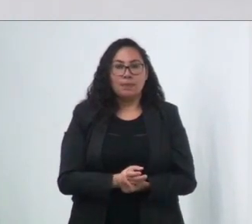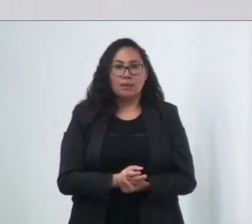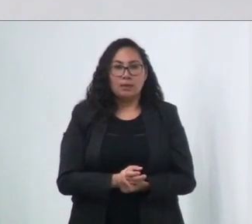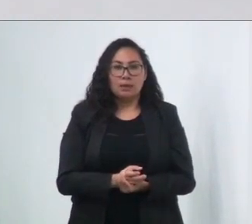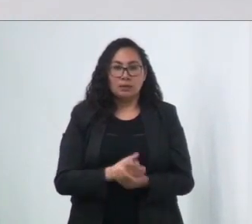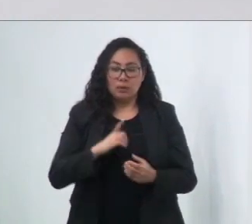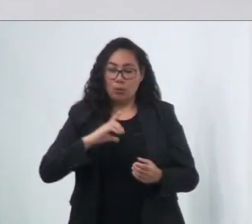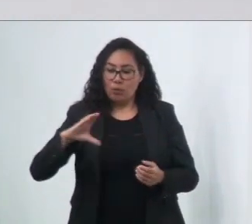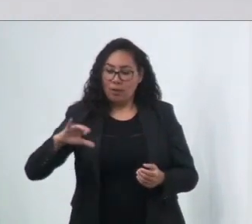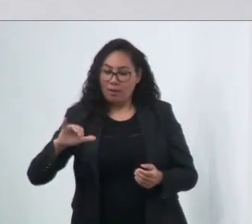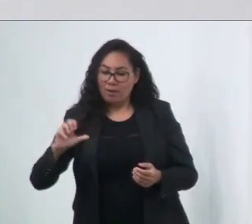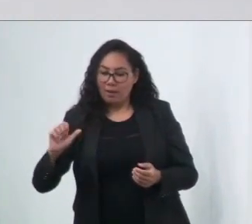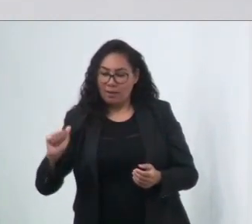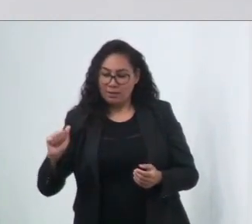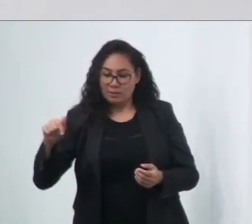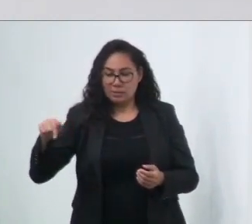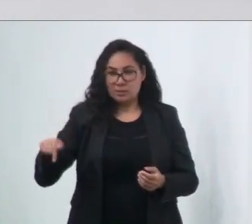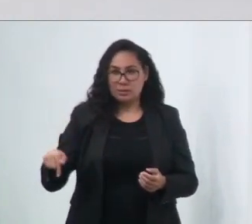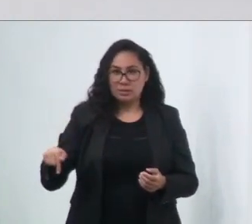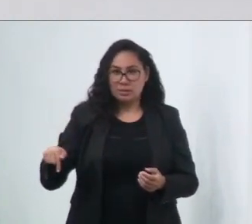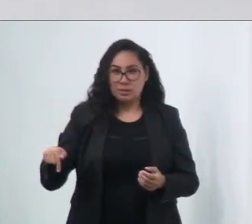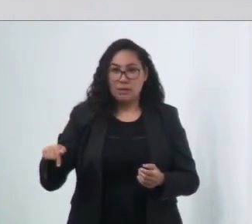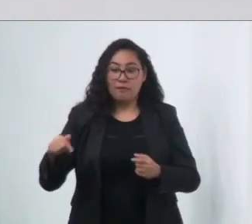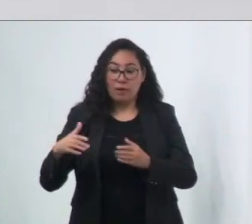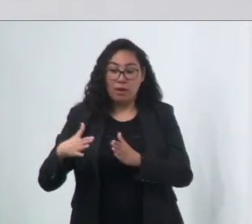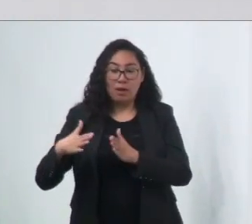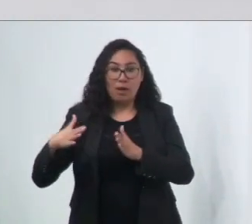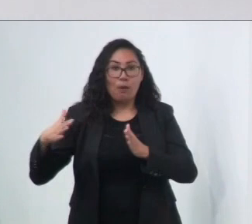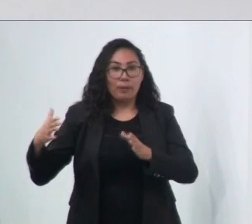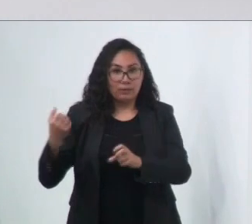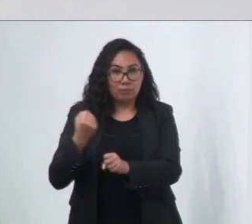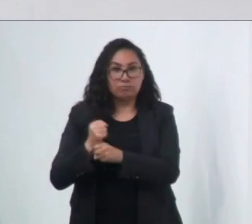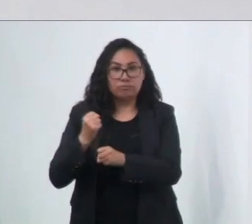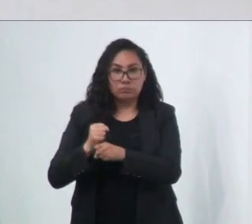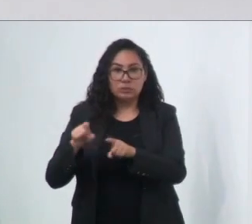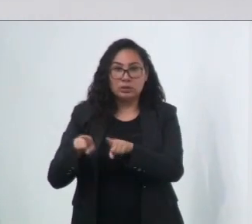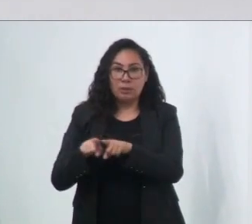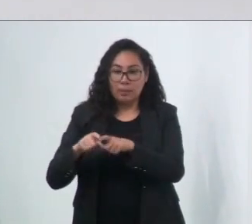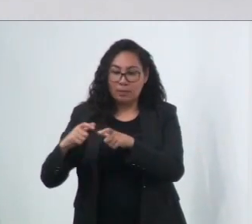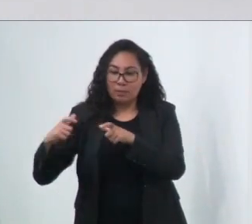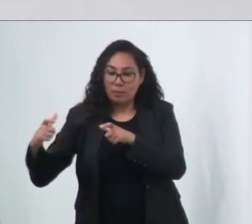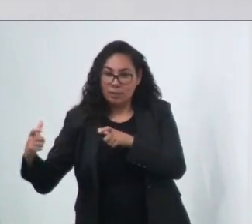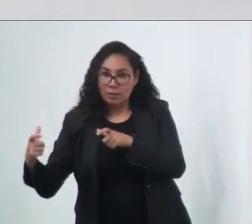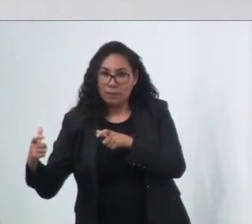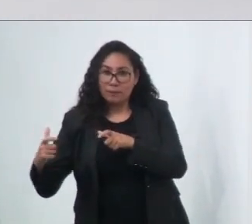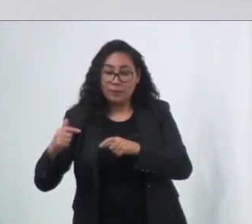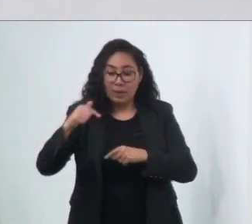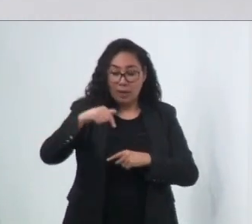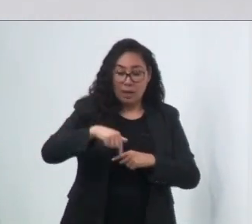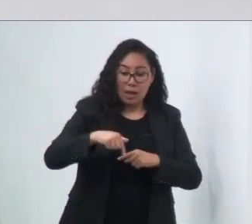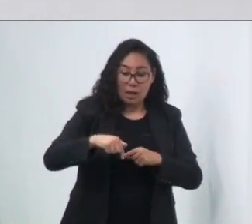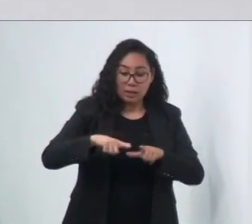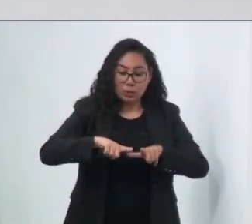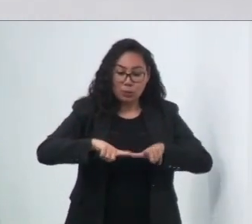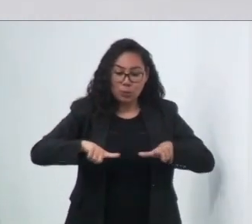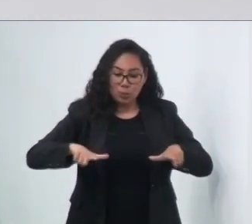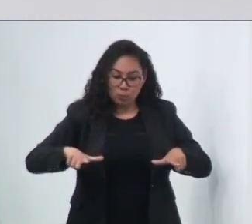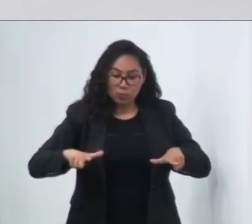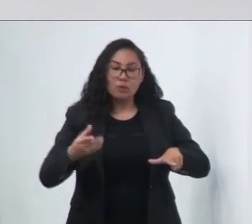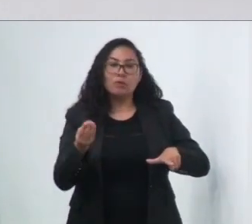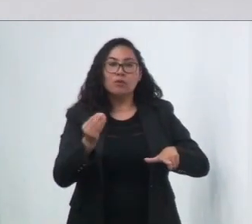entre o CAIS, que vai ser ampliado e reformado, temos esse terreno vago que vai ser implantado uma unidade de